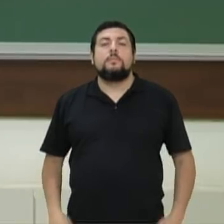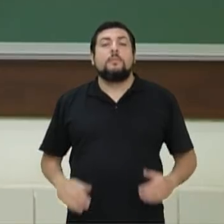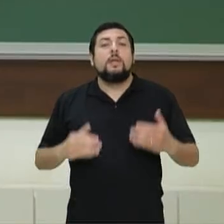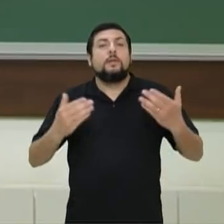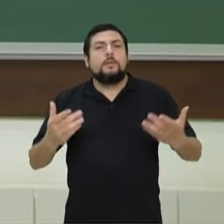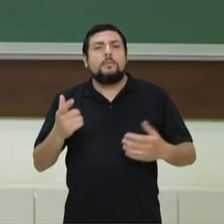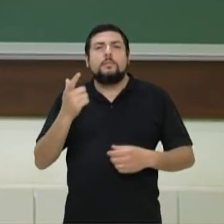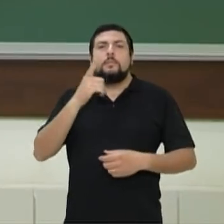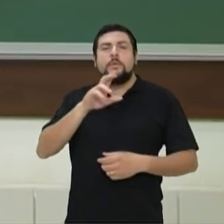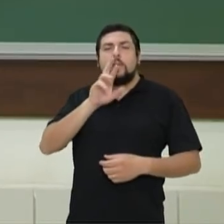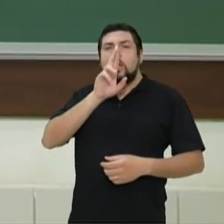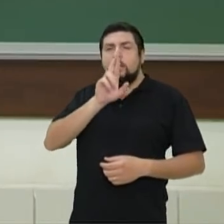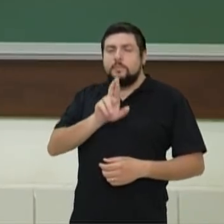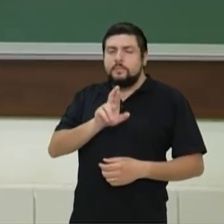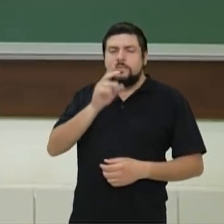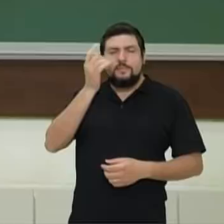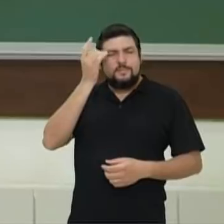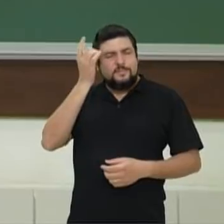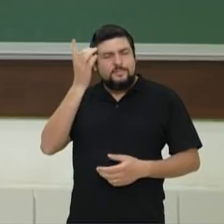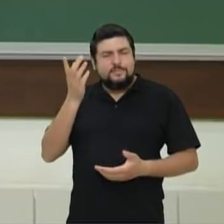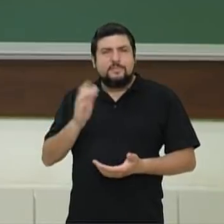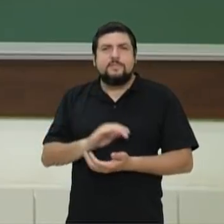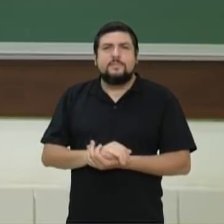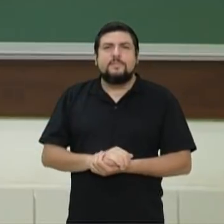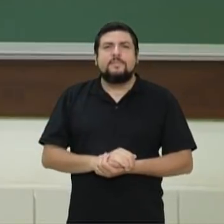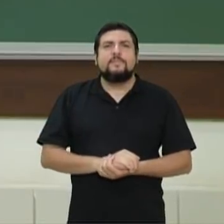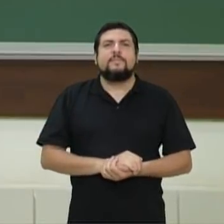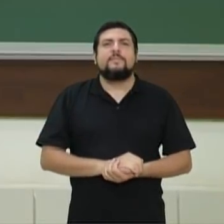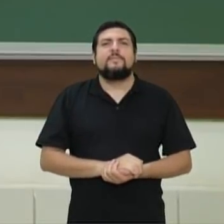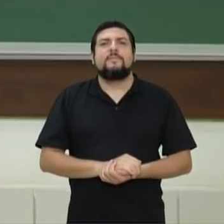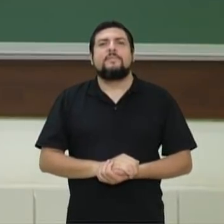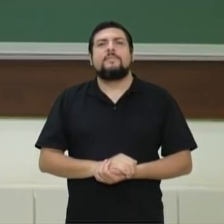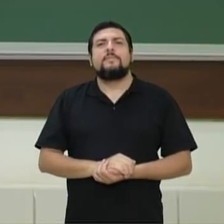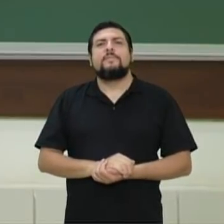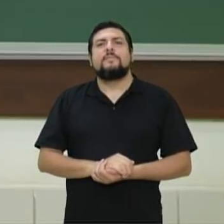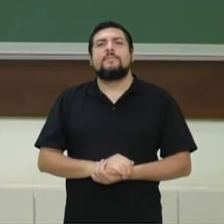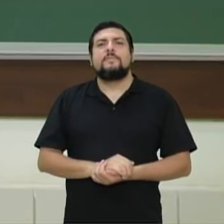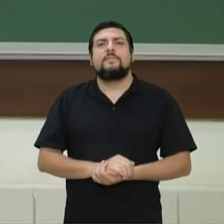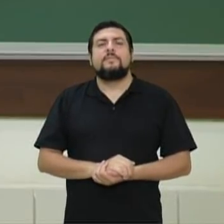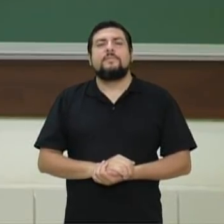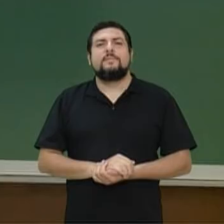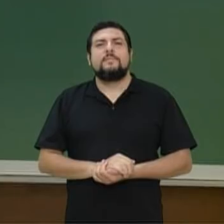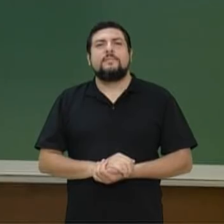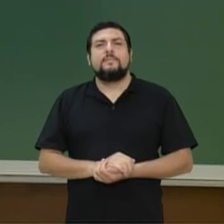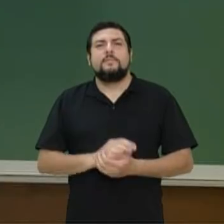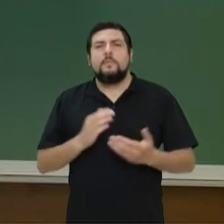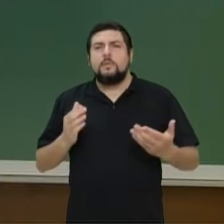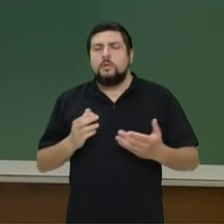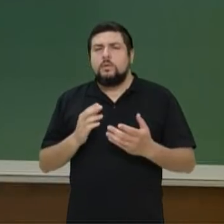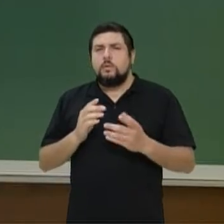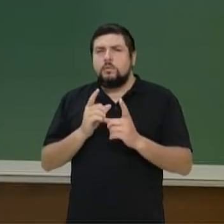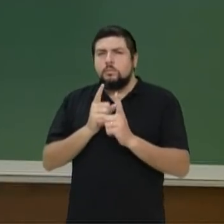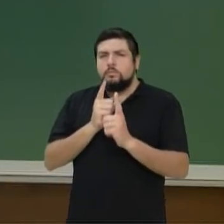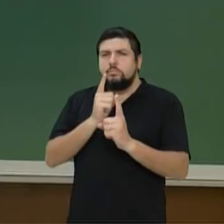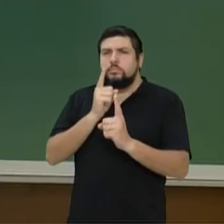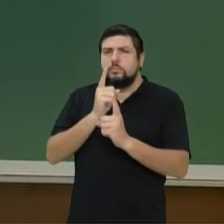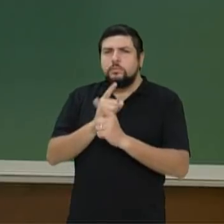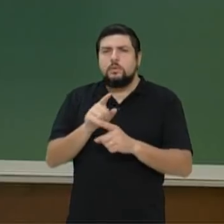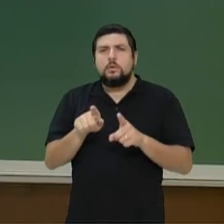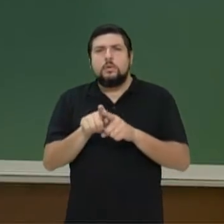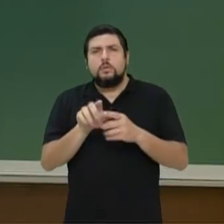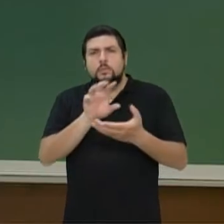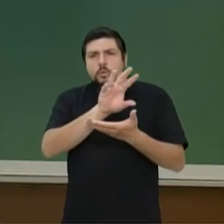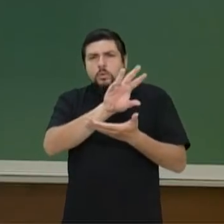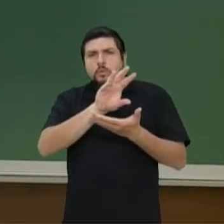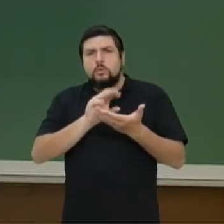Então, conseguiram responder com facilidade? Vamos ver? Identifique e transcreva partes do trecho